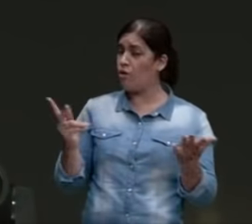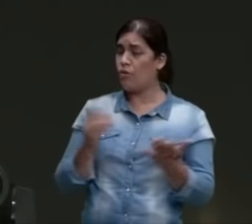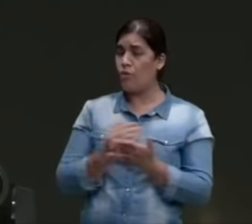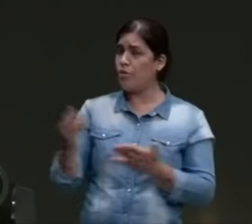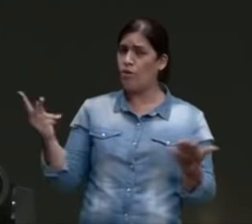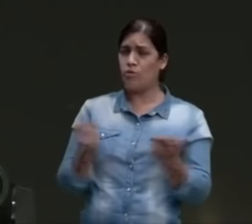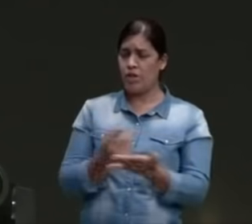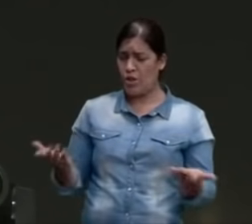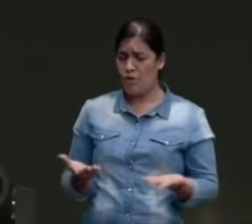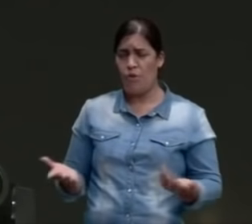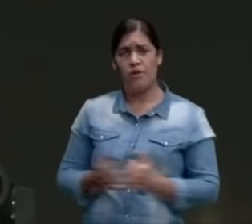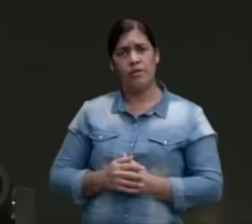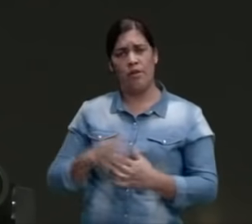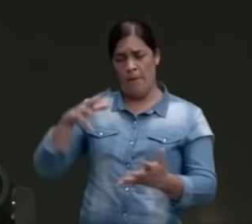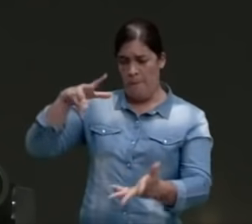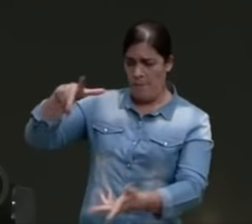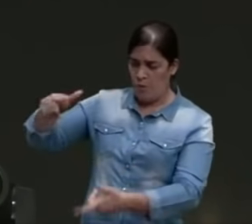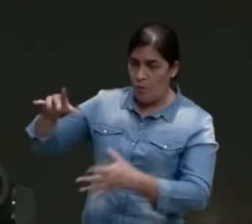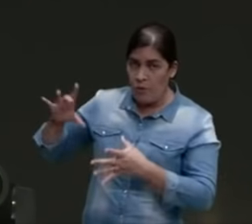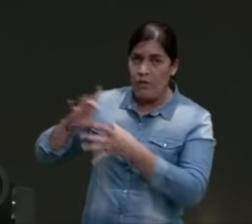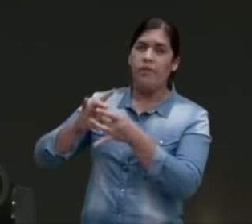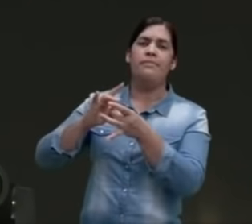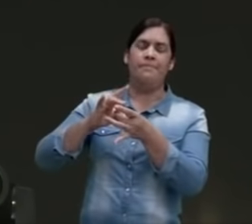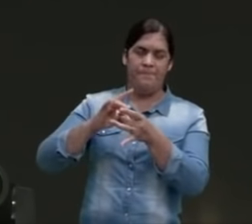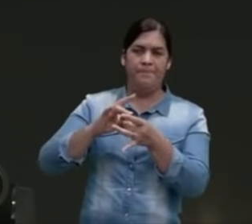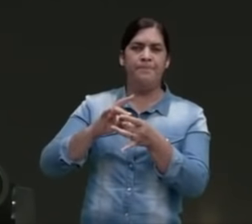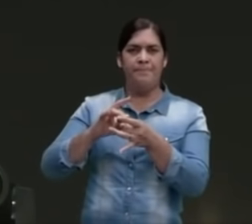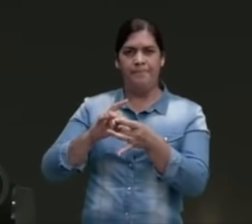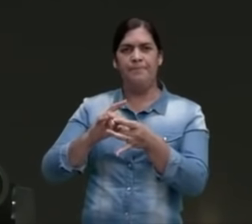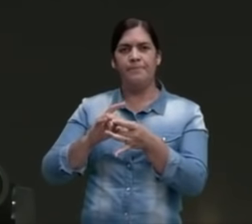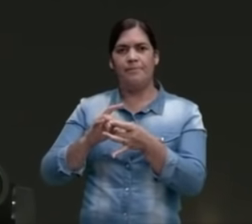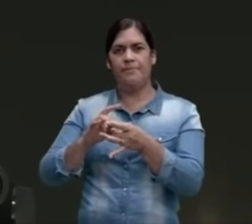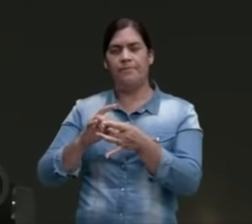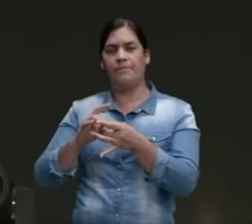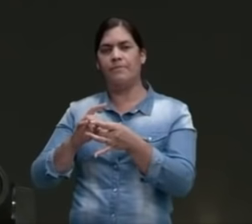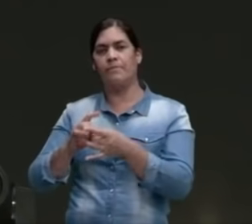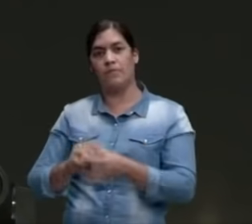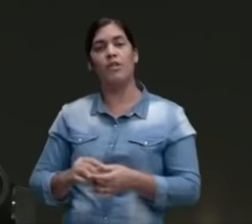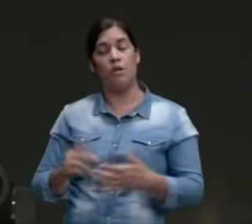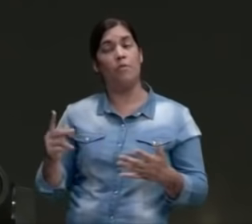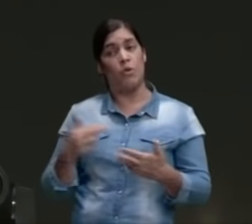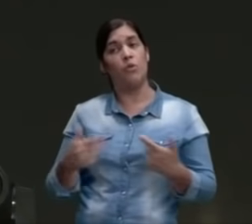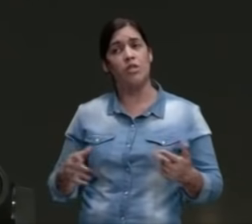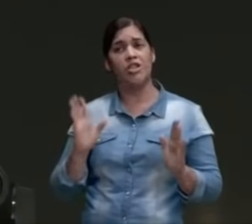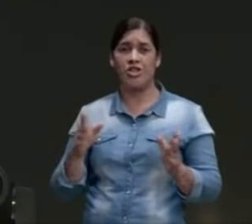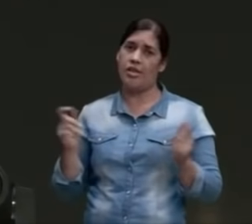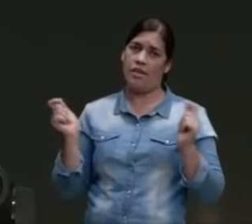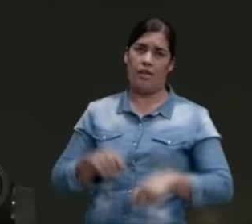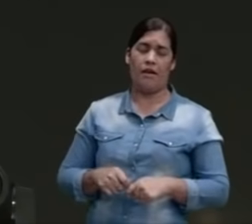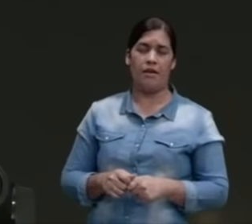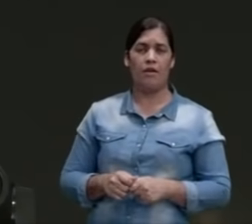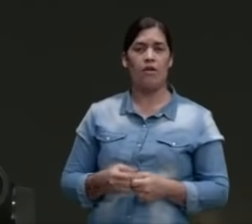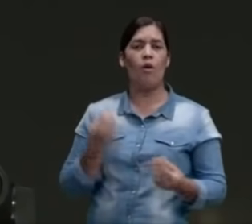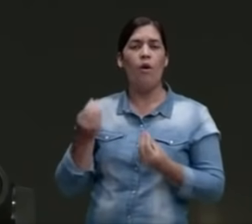dias. O mundo está conectado. Então isso é algo que já é possível através do celular, das